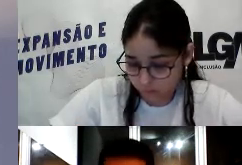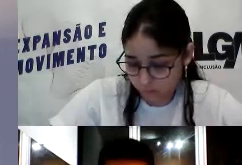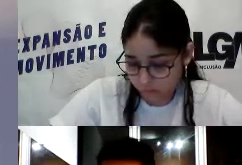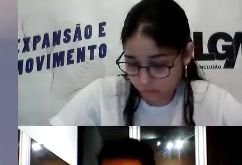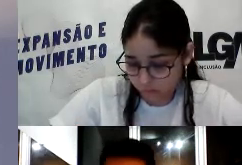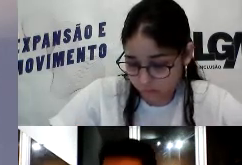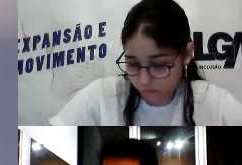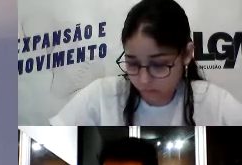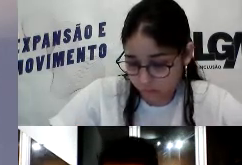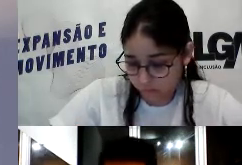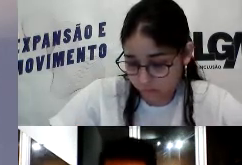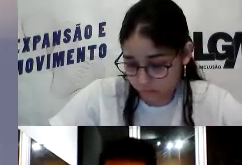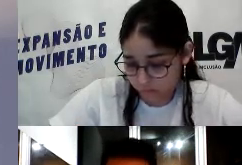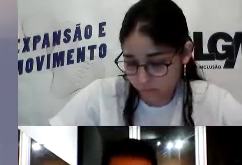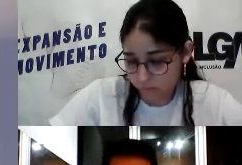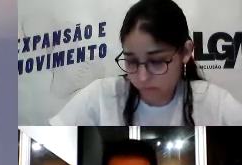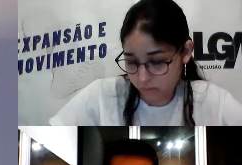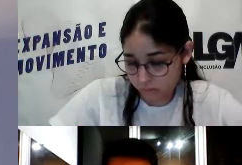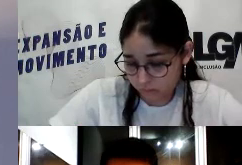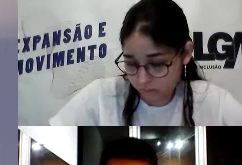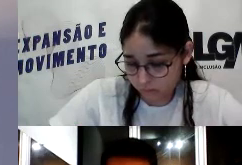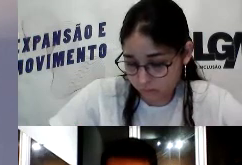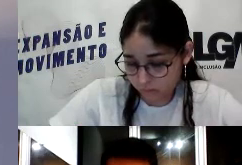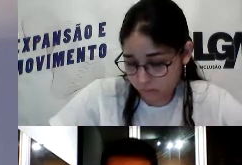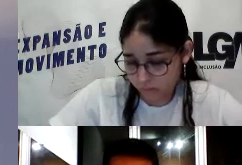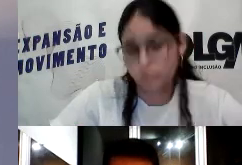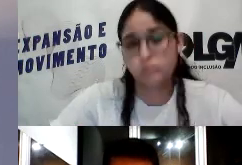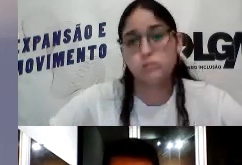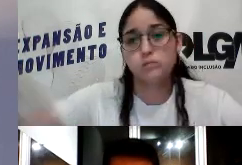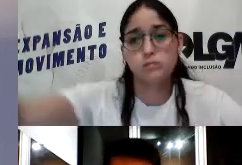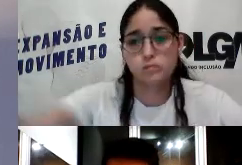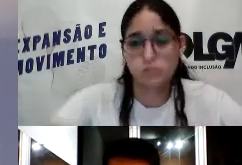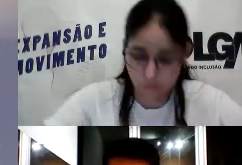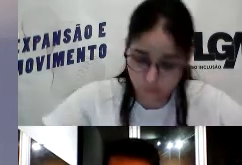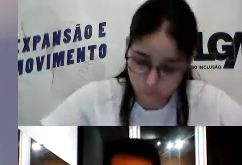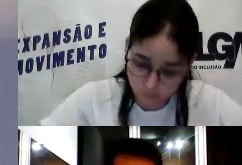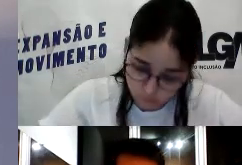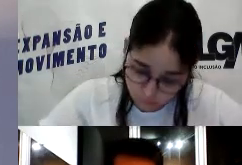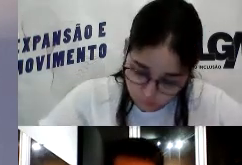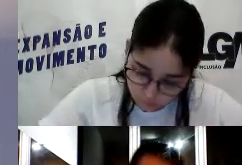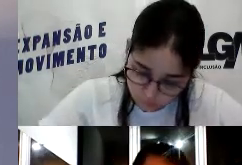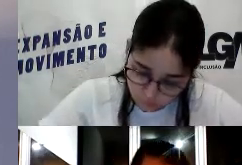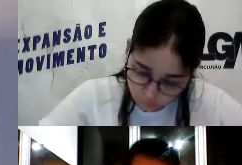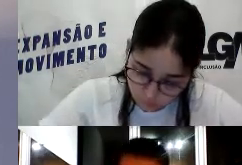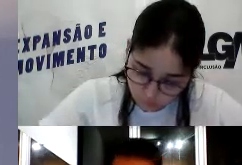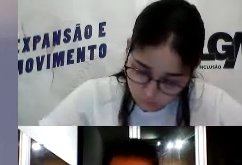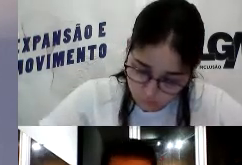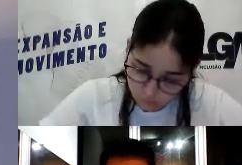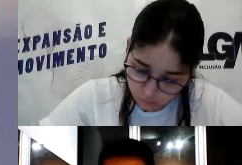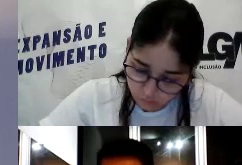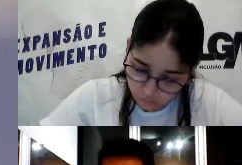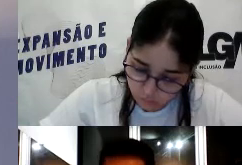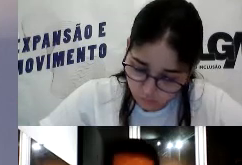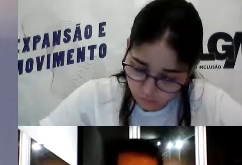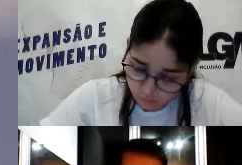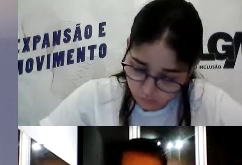é normal e é o garanhão da família. Ele está o adequado. Então, o problema ficou para as costas do Felipe. Então, veja